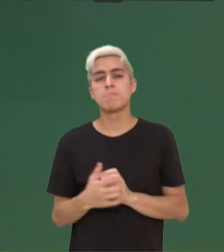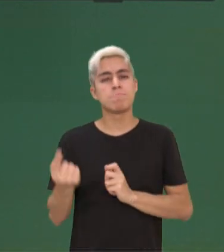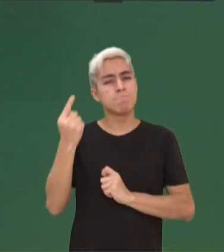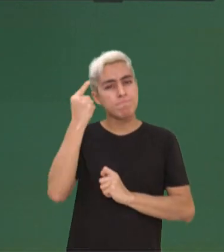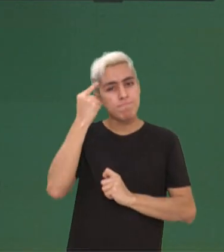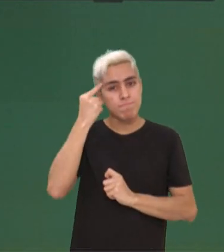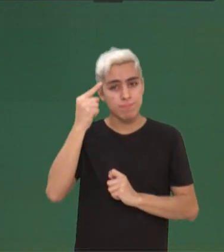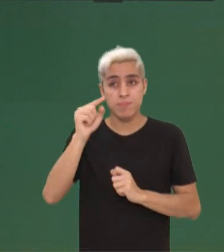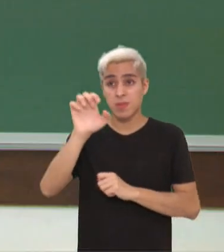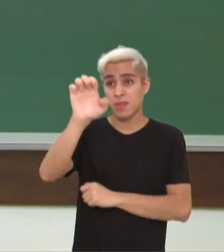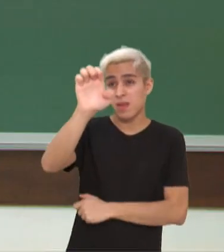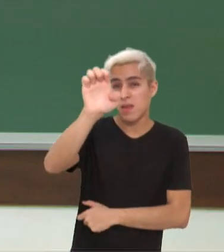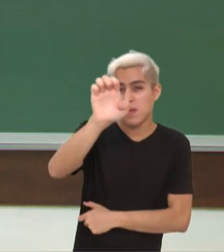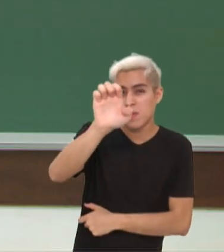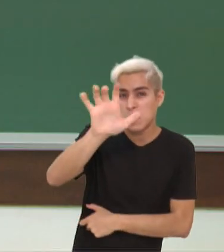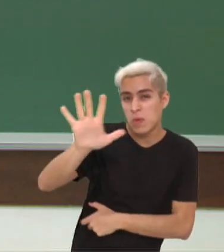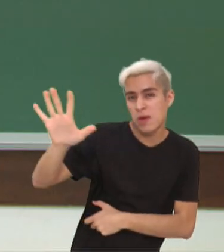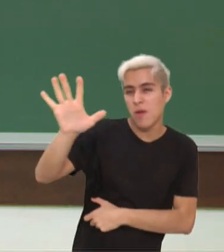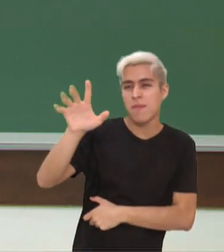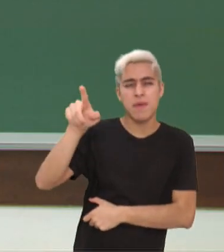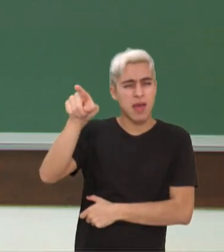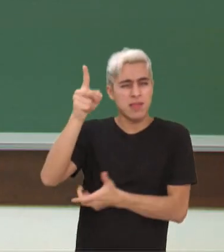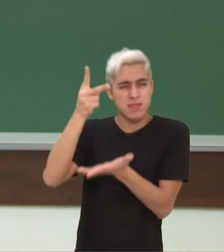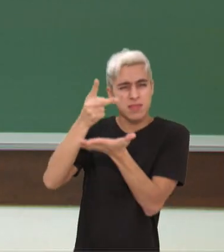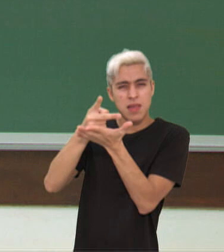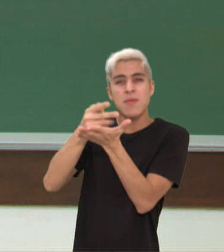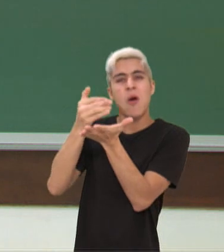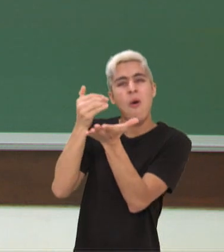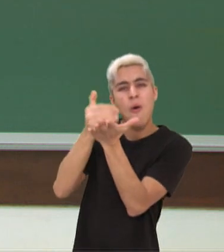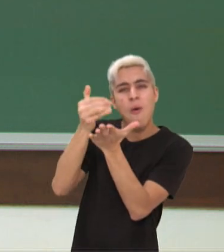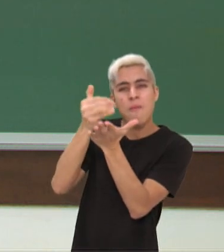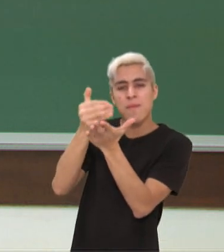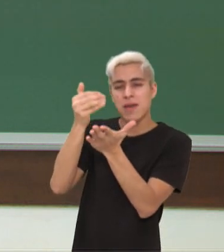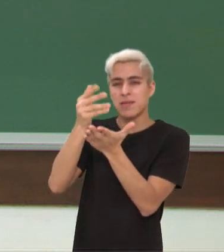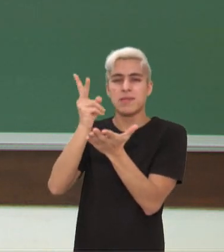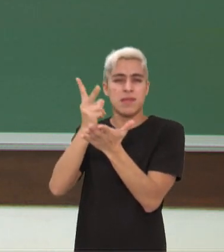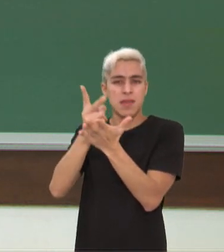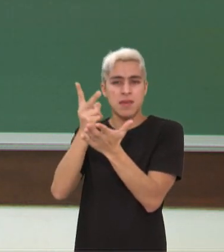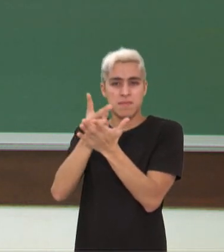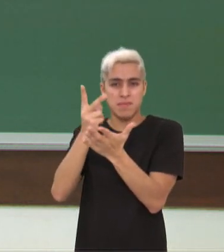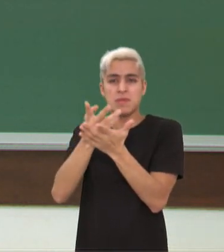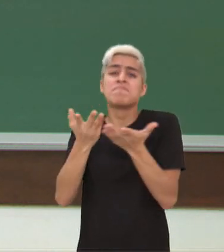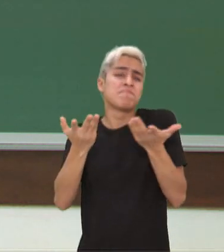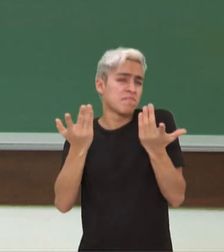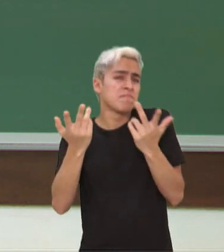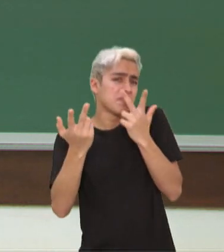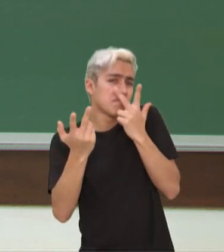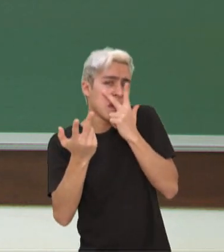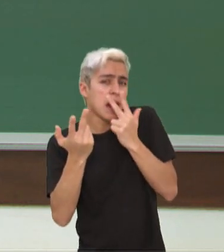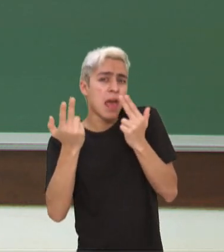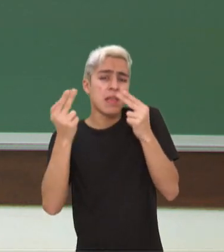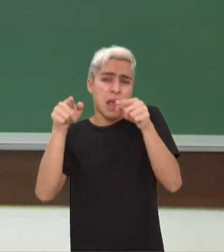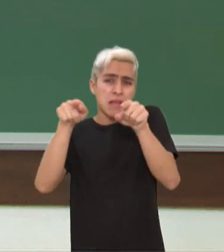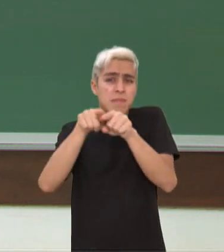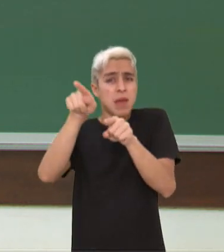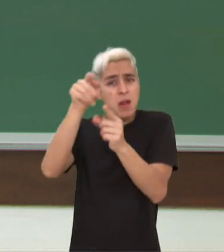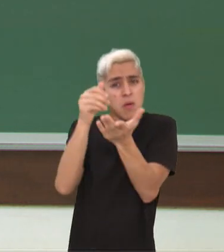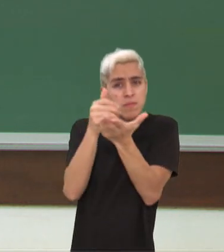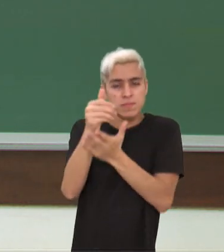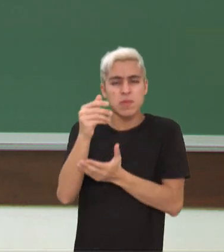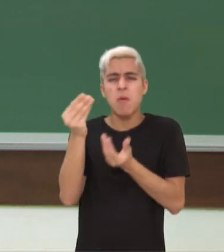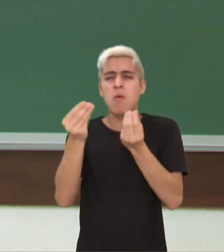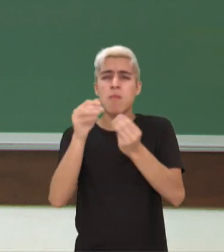pouquinho ali na Europa, que é sempre a pioneira de muitas coisas e não diferente aqui. Como que ela se relacionou com